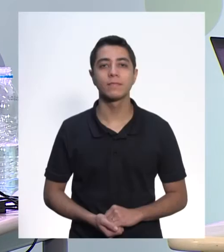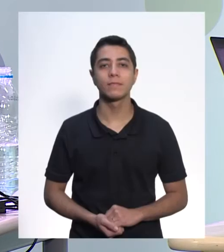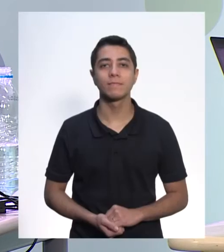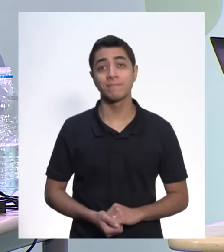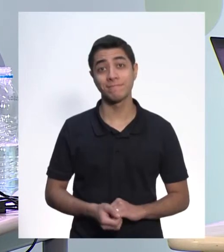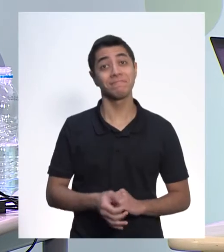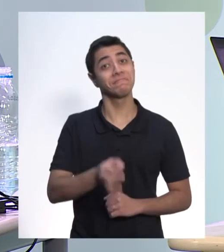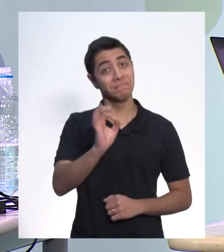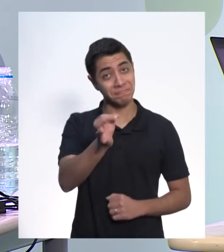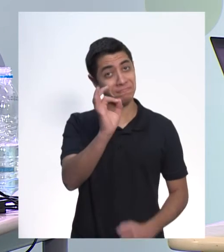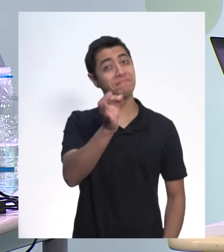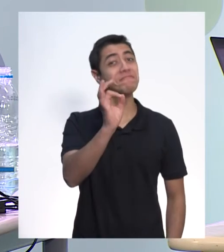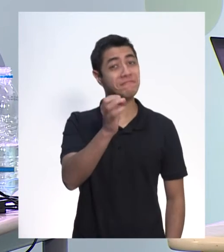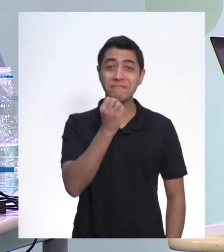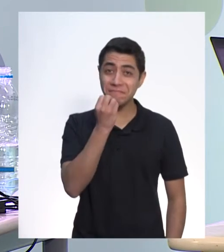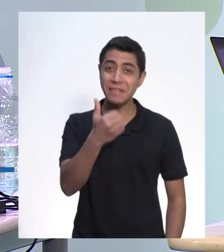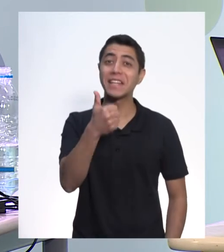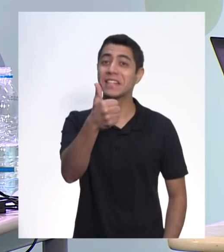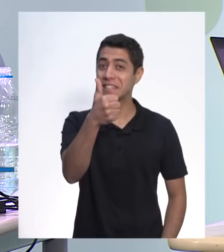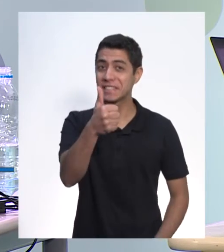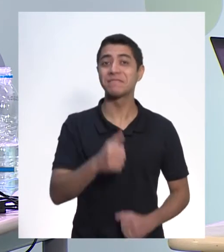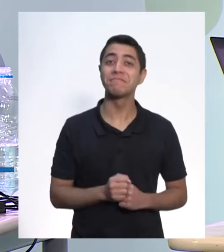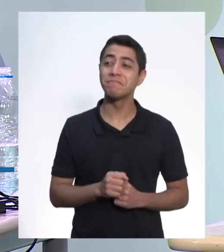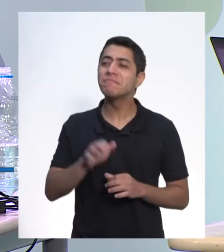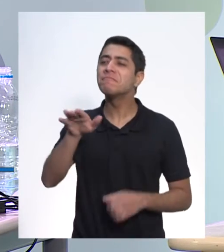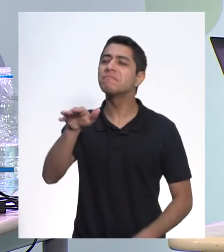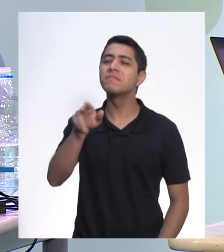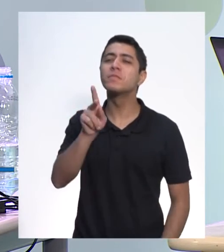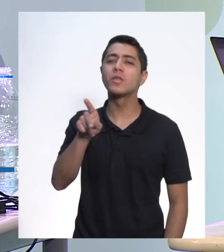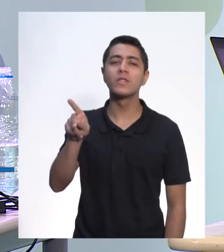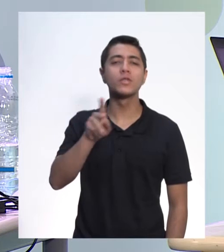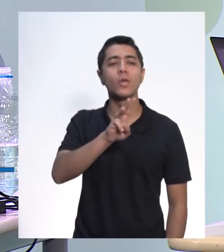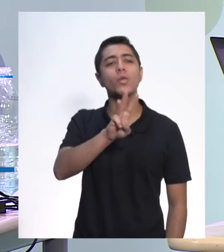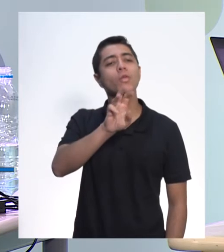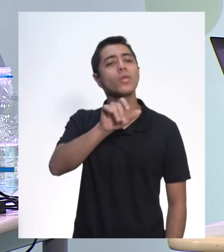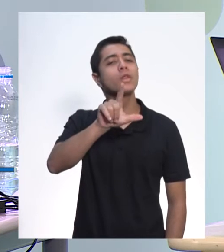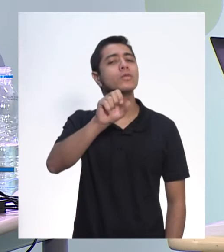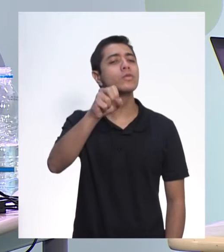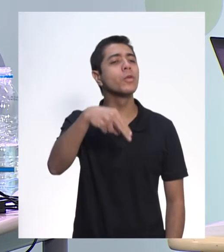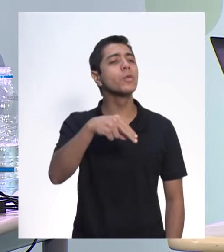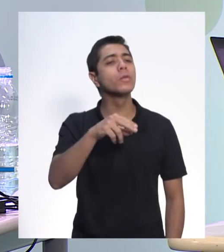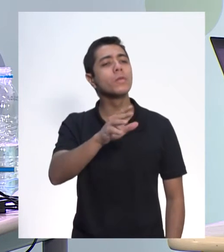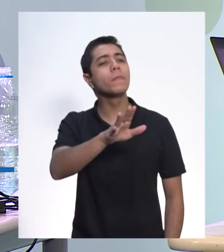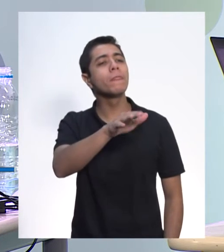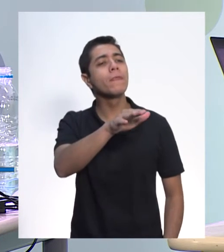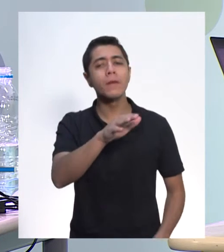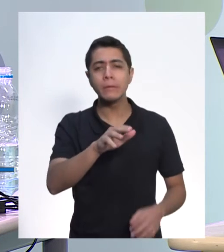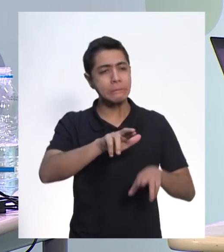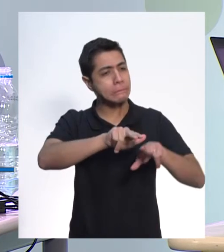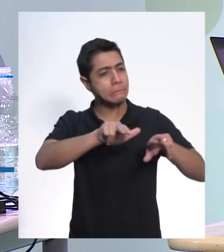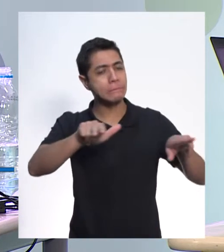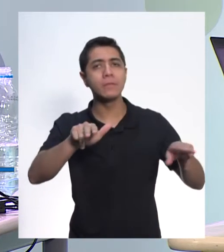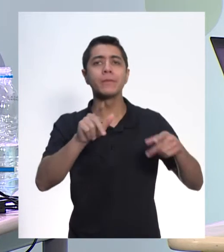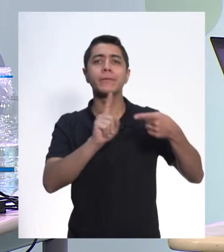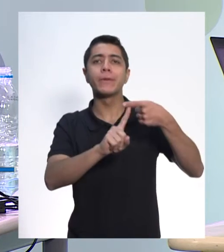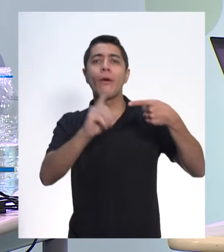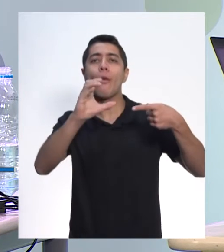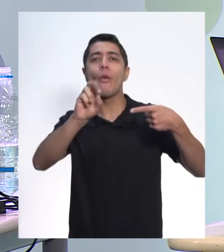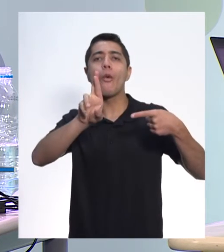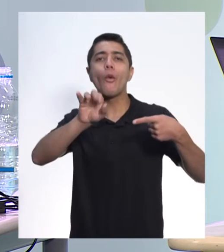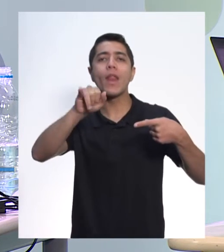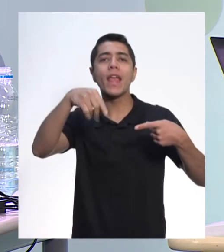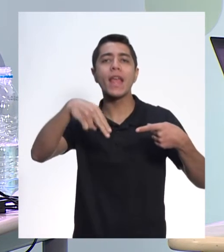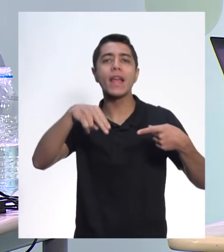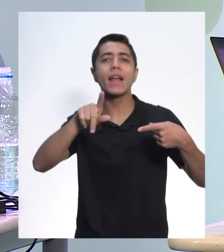Isso aí, galera. Muito bem. Professor Wilson, vários aqui, ó. Coringa, Stonks,